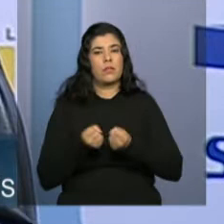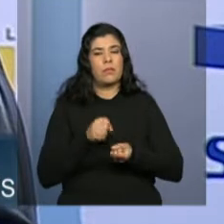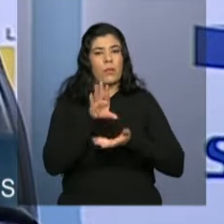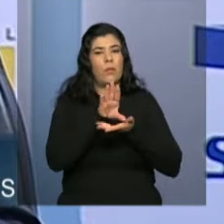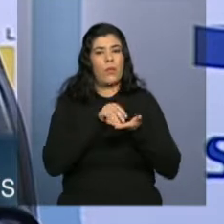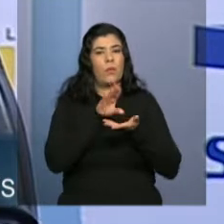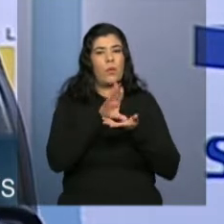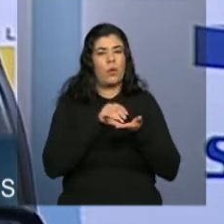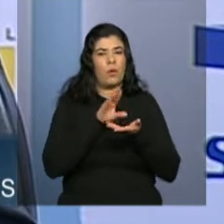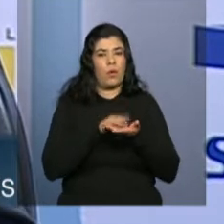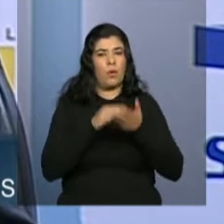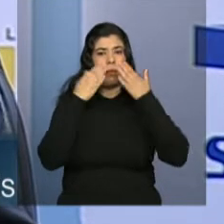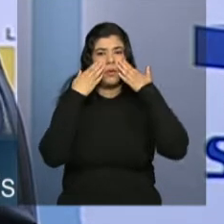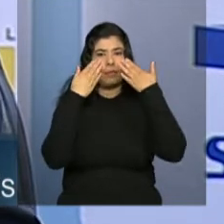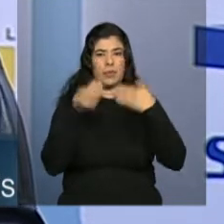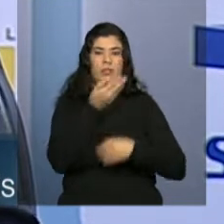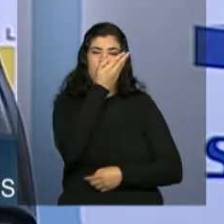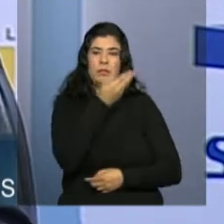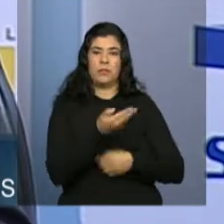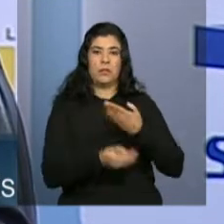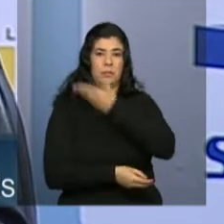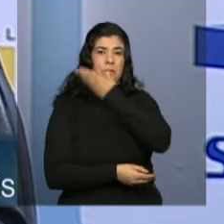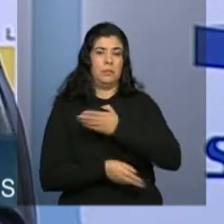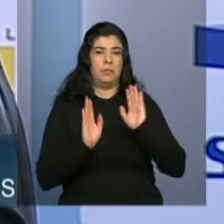da apresentação